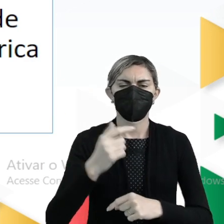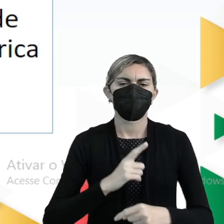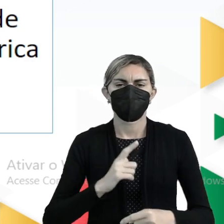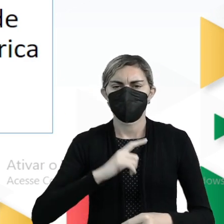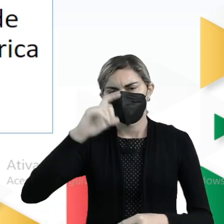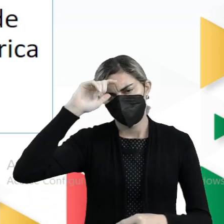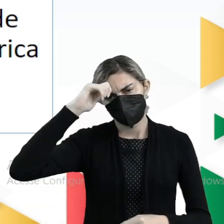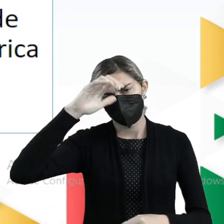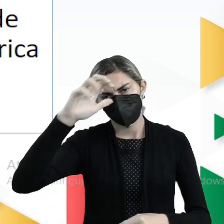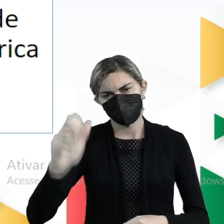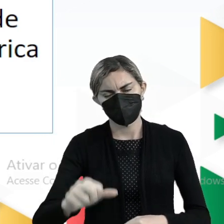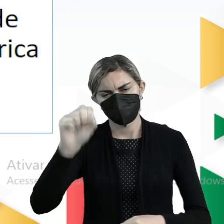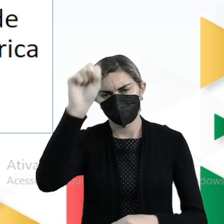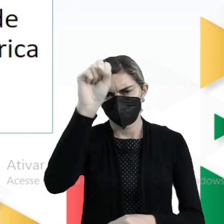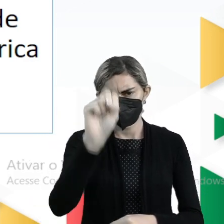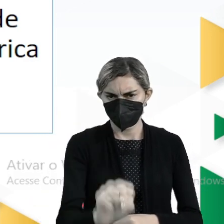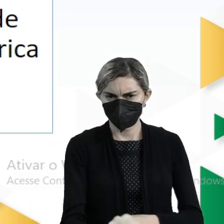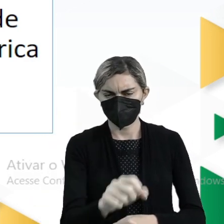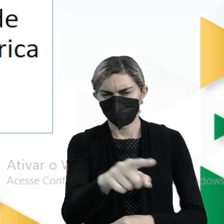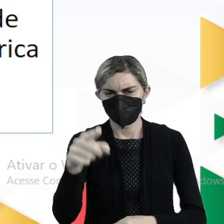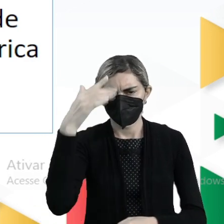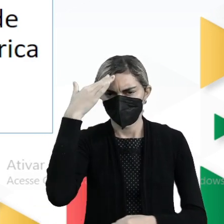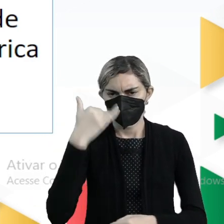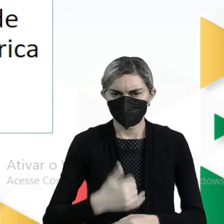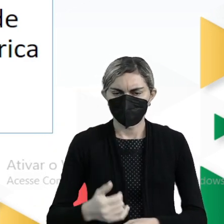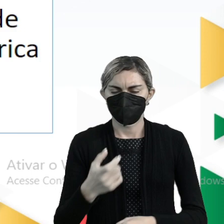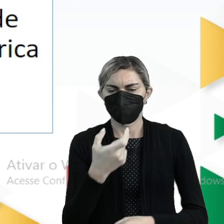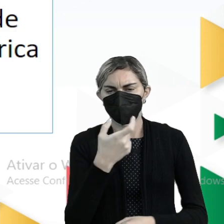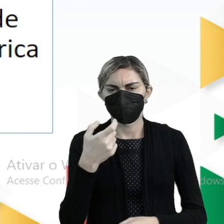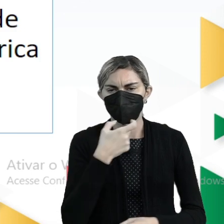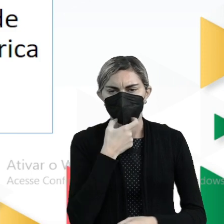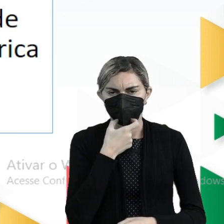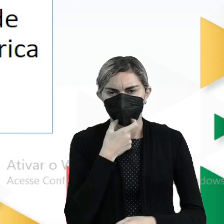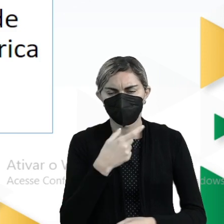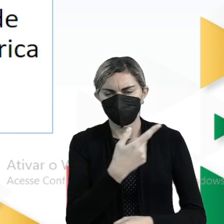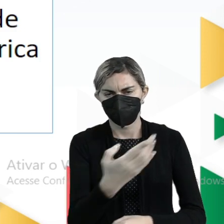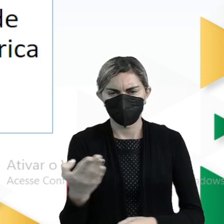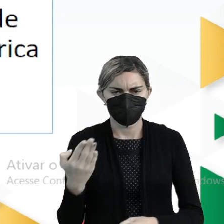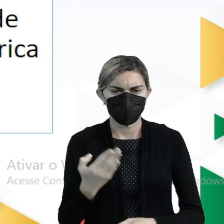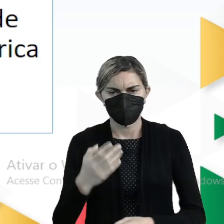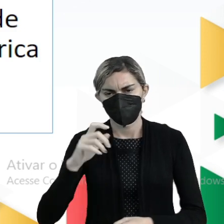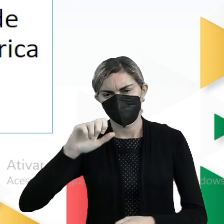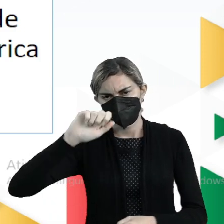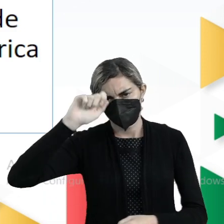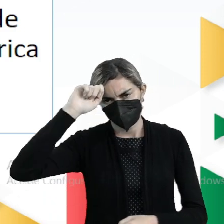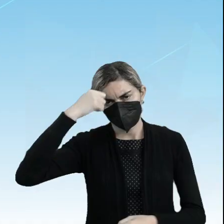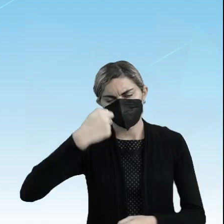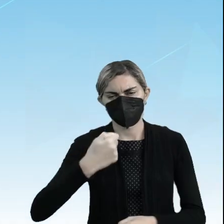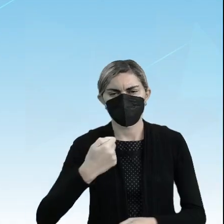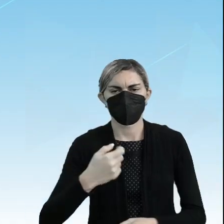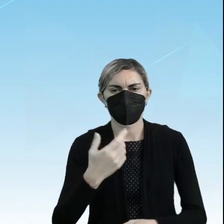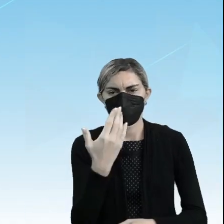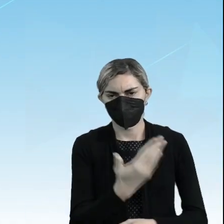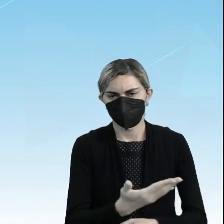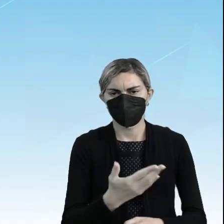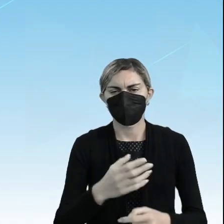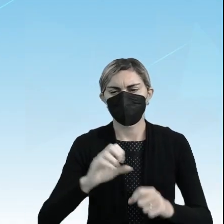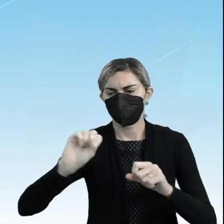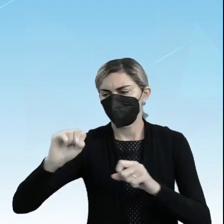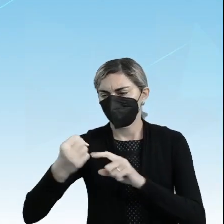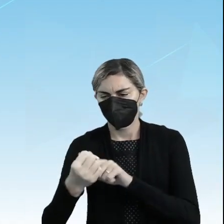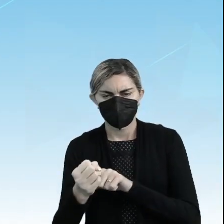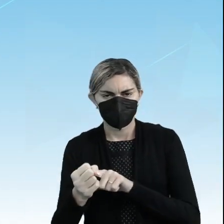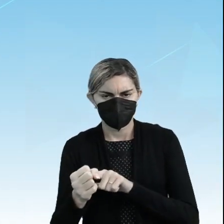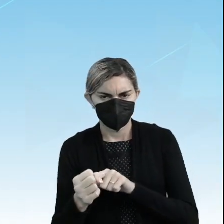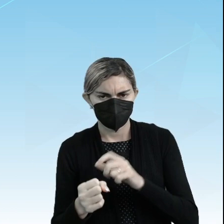da África do Sul, que vocês sabem, essa sigla em inglês. Em inglês ela fica South Africa, tá certo? Então entrou o S